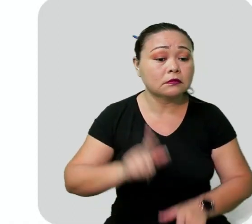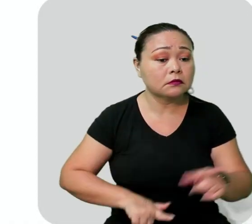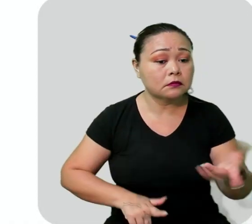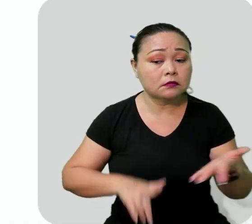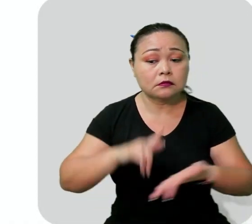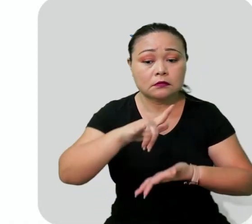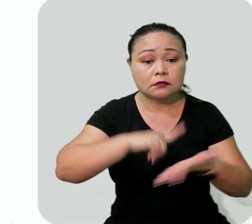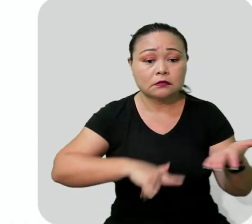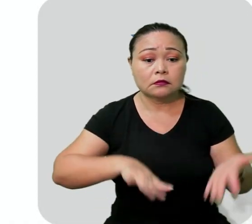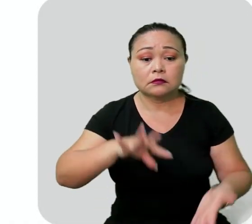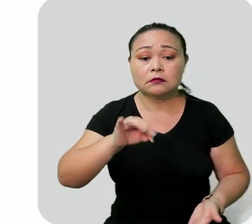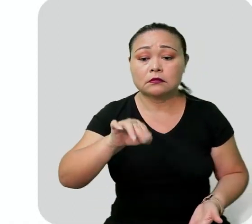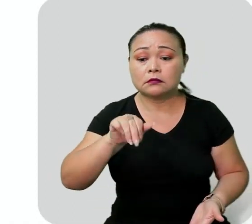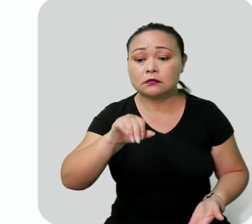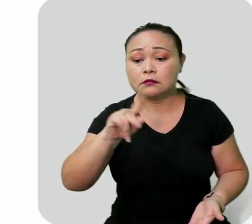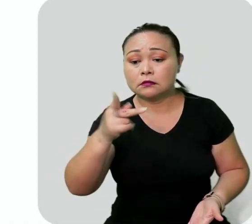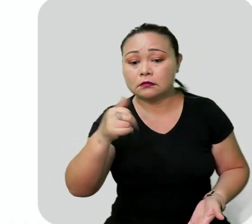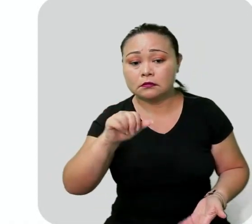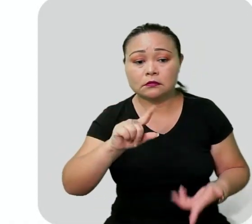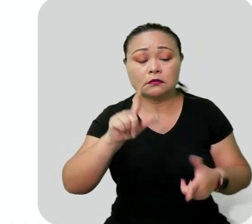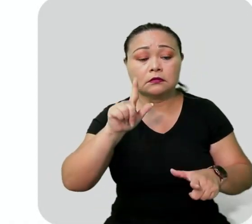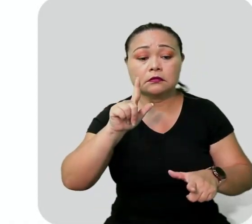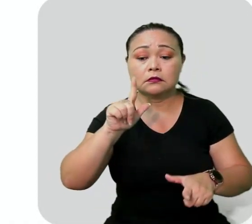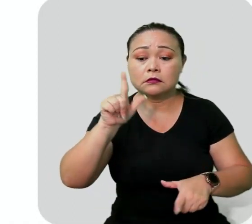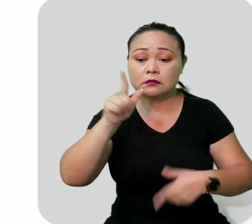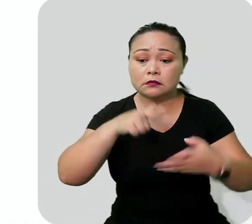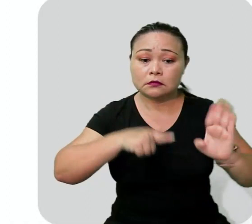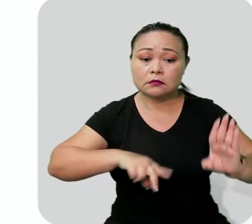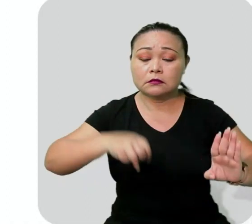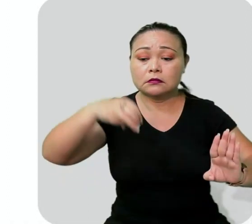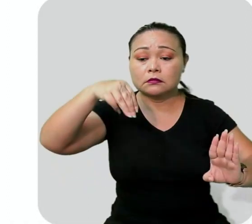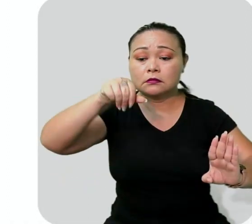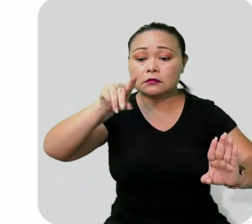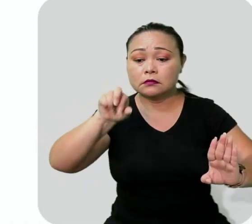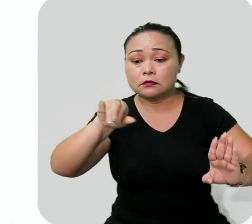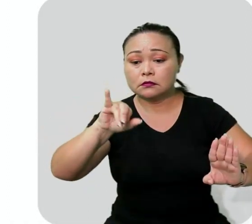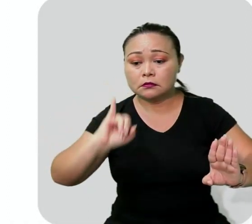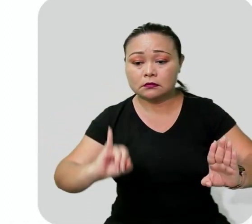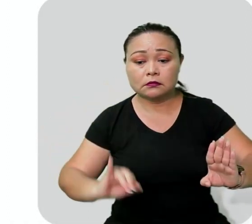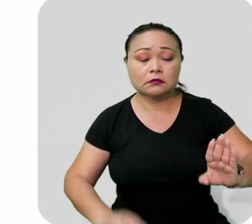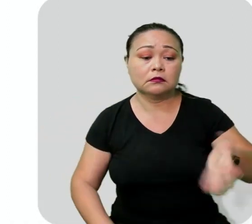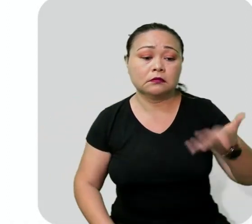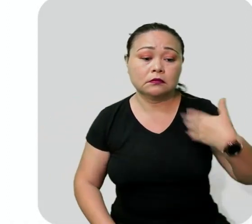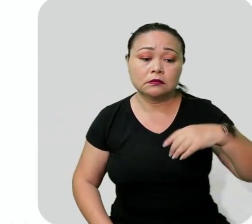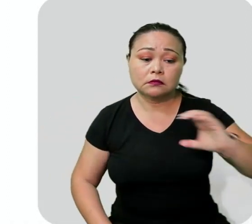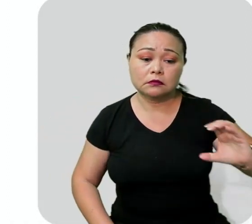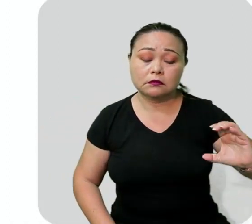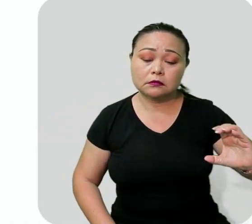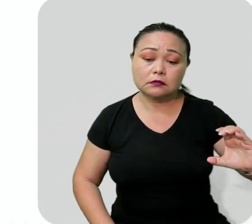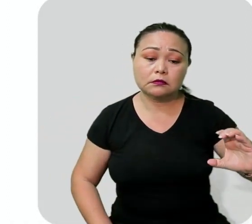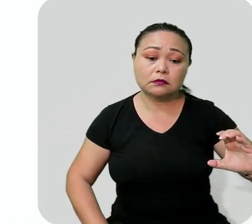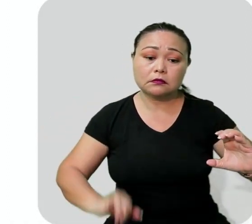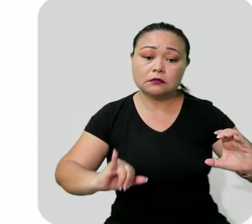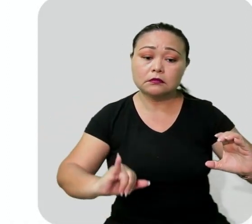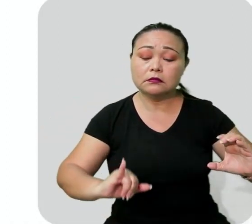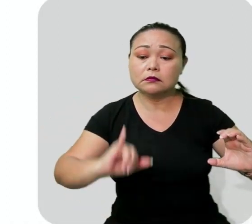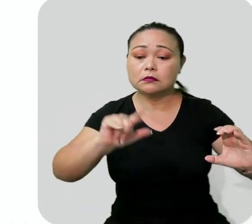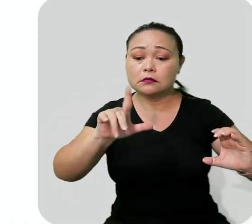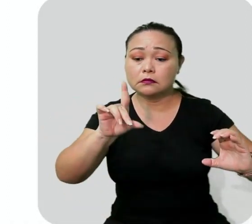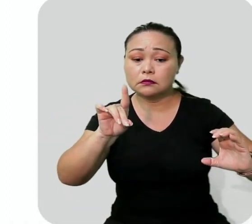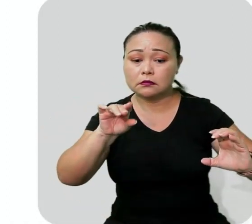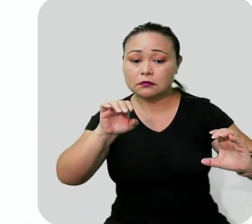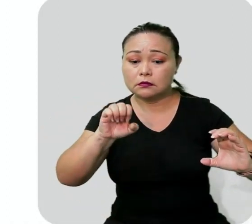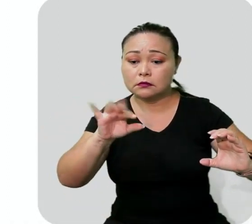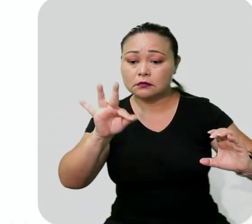A, Tratado de Tordesilhas. Letra B, Tratado de Madrid. Letra